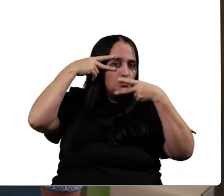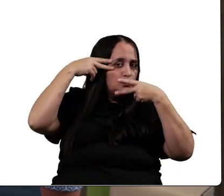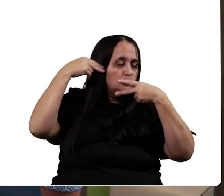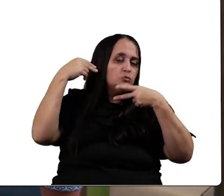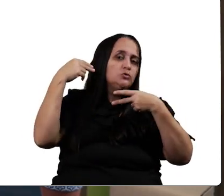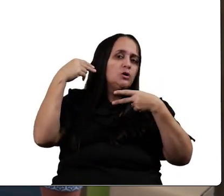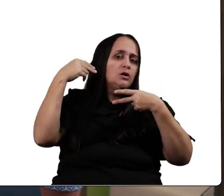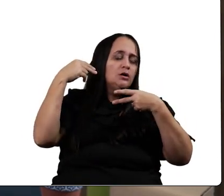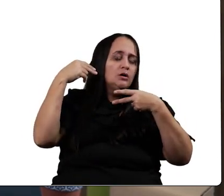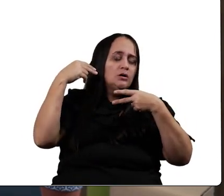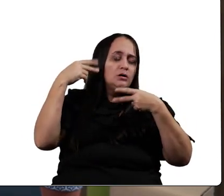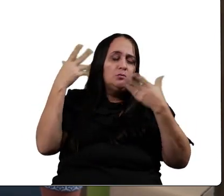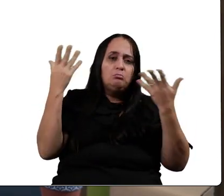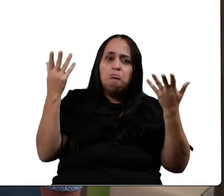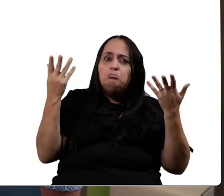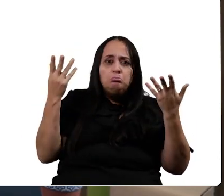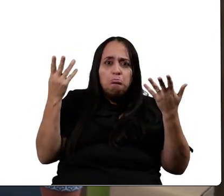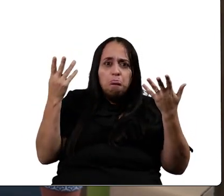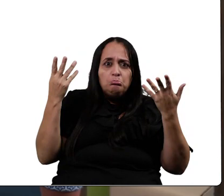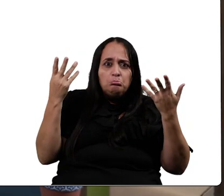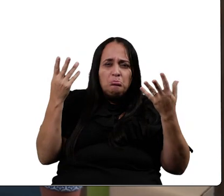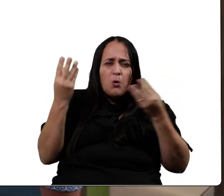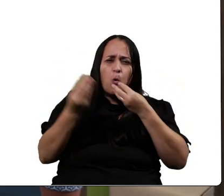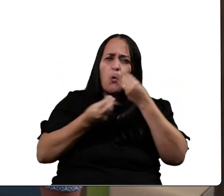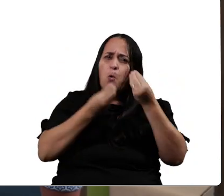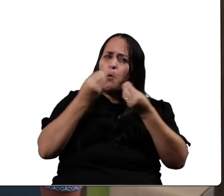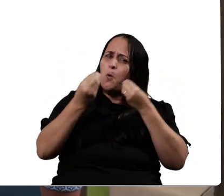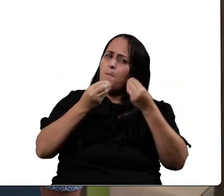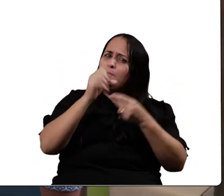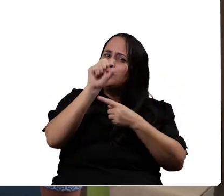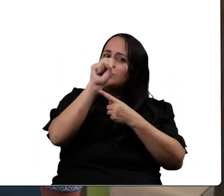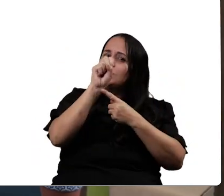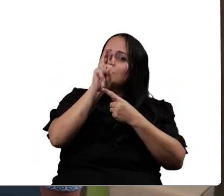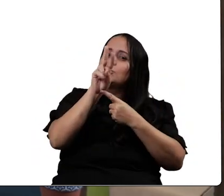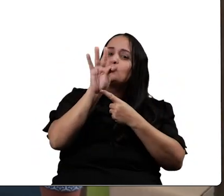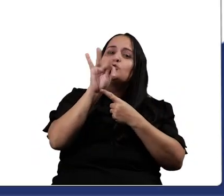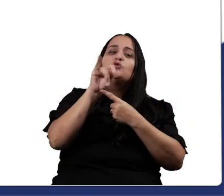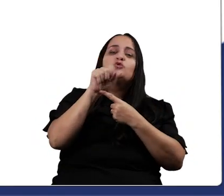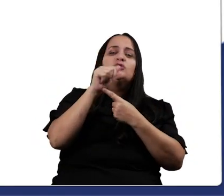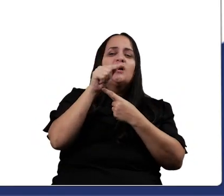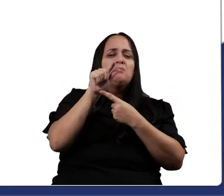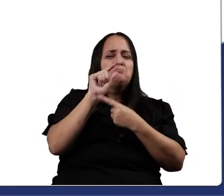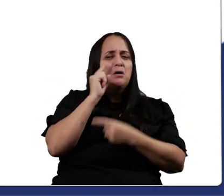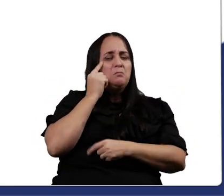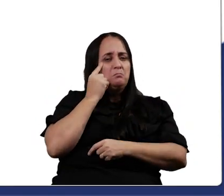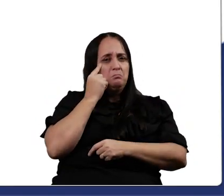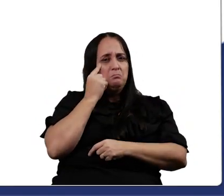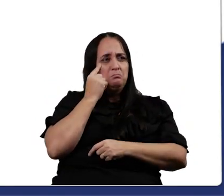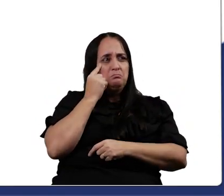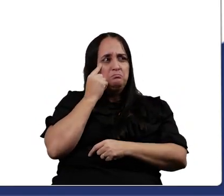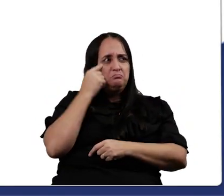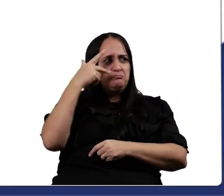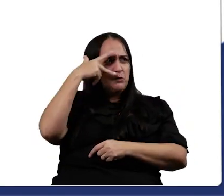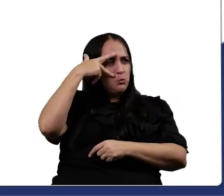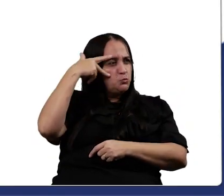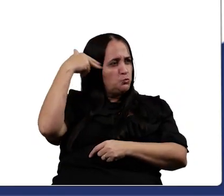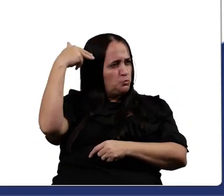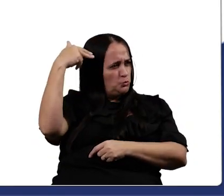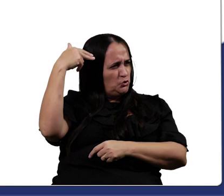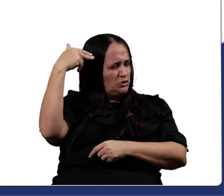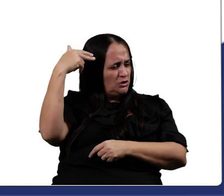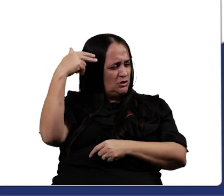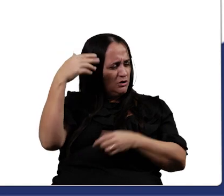você, isso é um fato ou é fake? Olha,